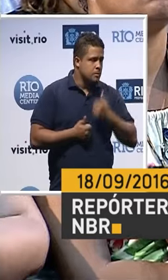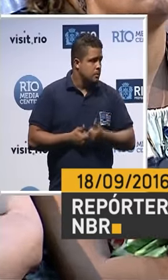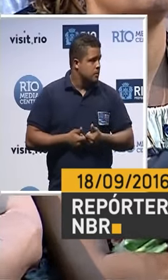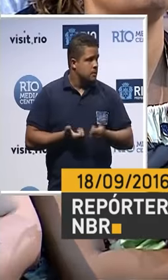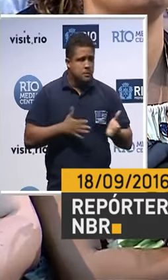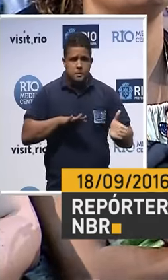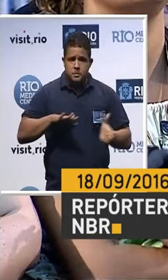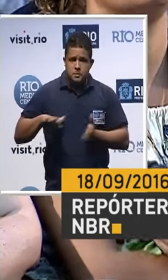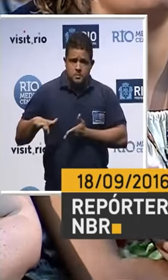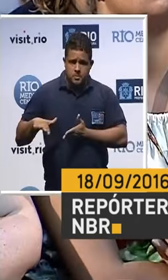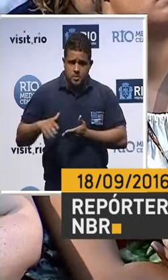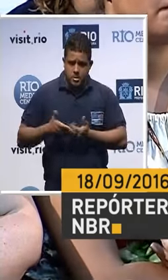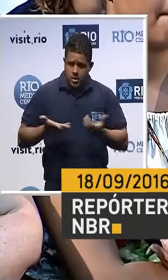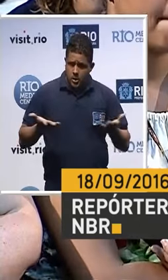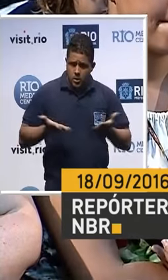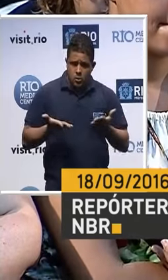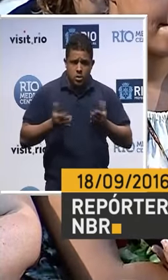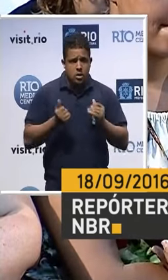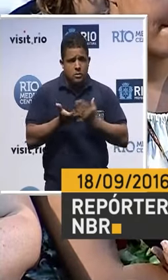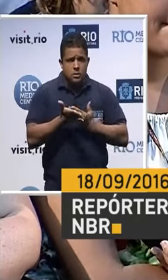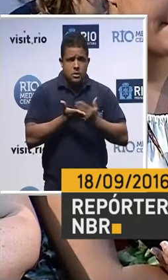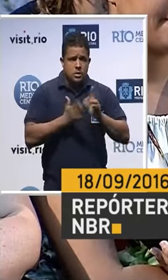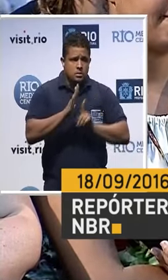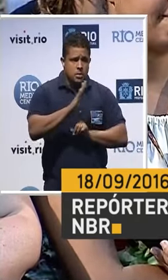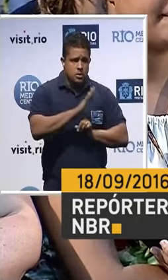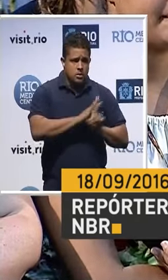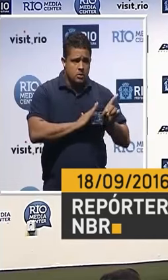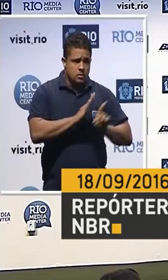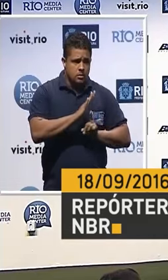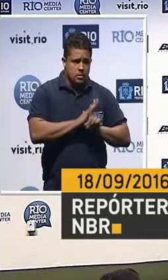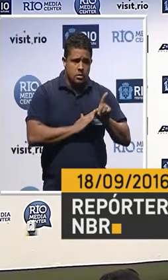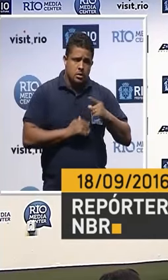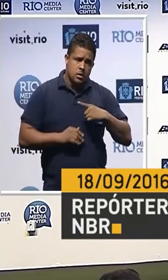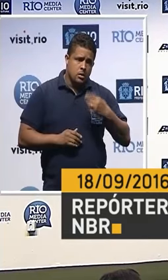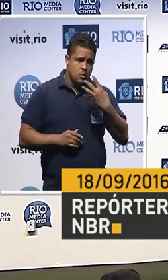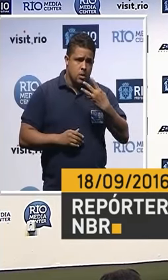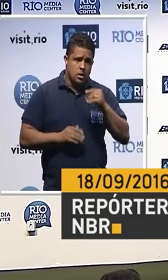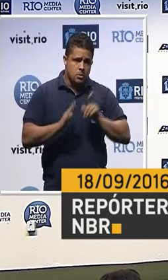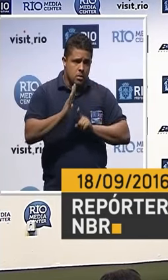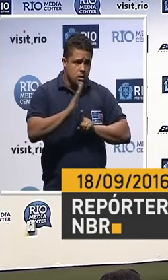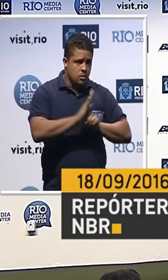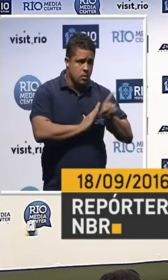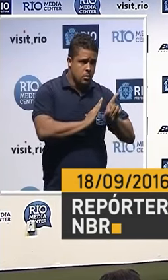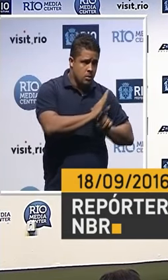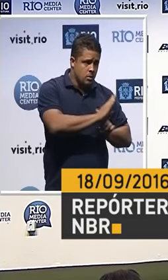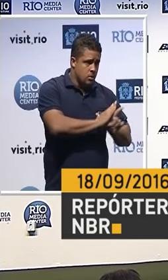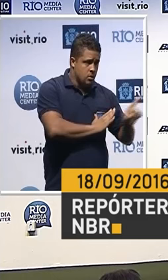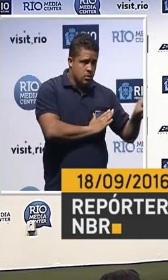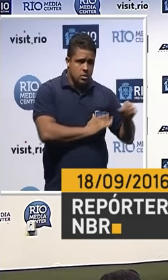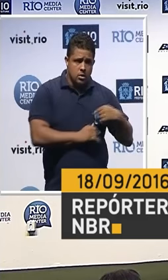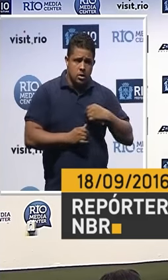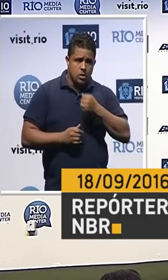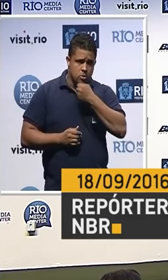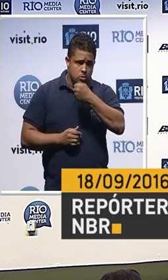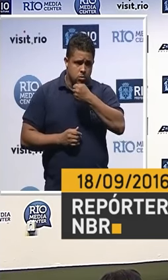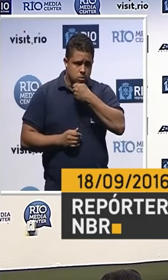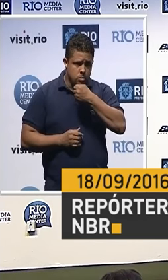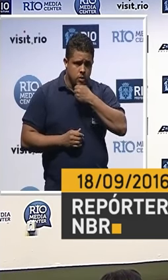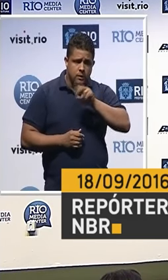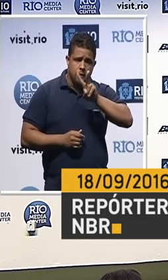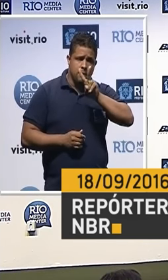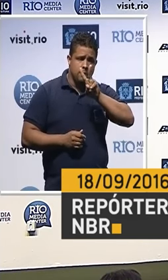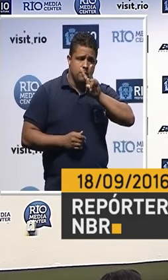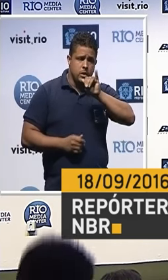Agora vamos passar à sessão de perguntas. Temos aqui 4 perguntas. O primeiro inscrito é o jornalista do UOL,